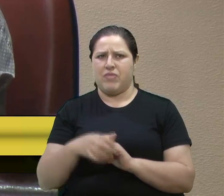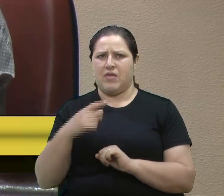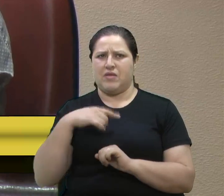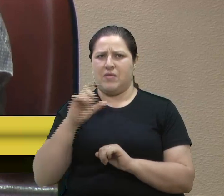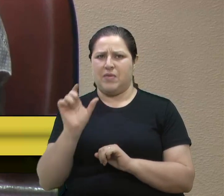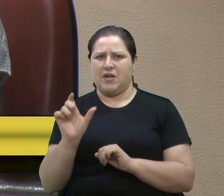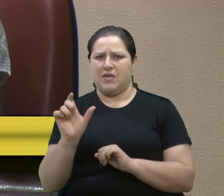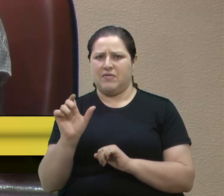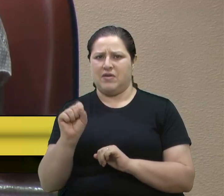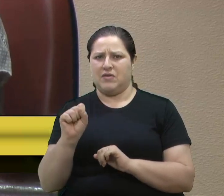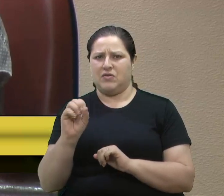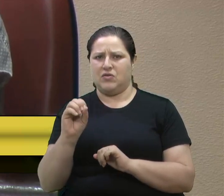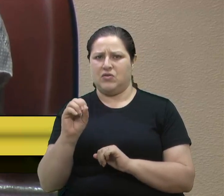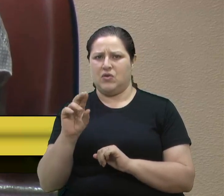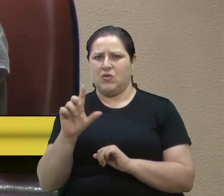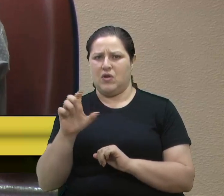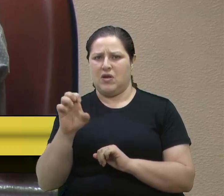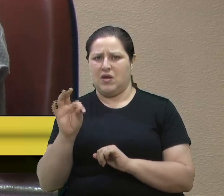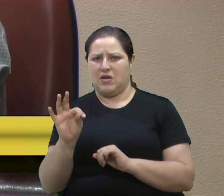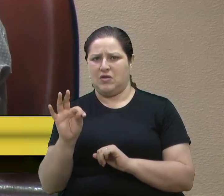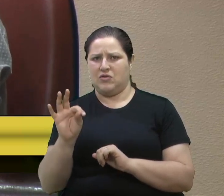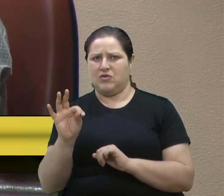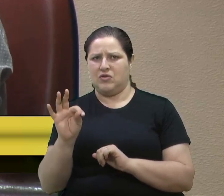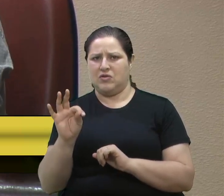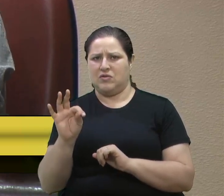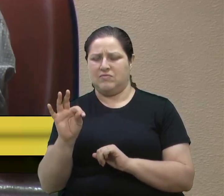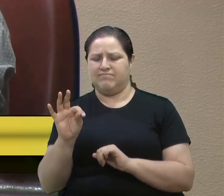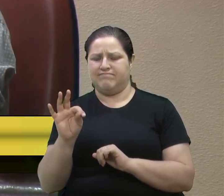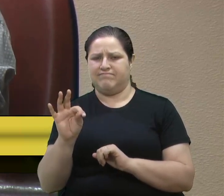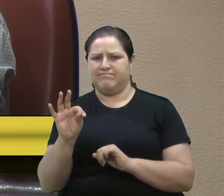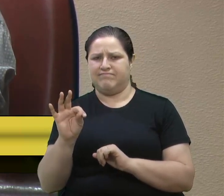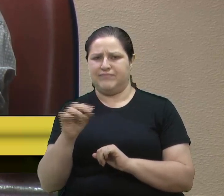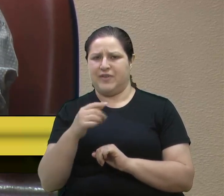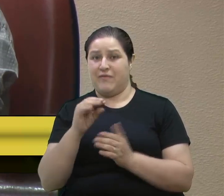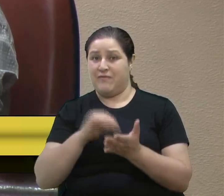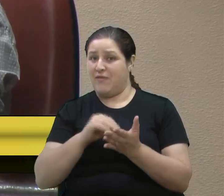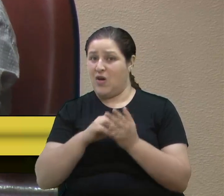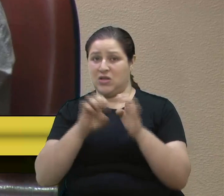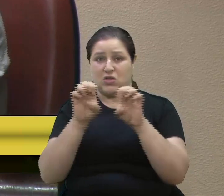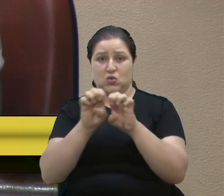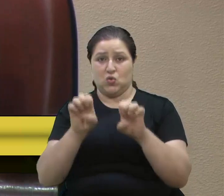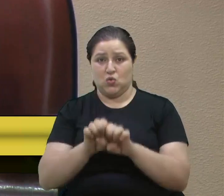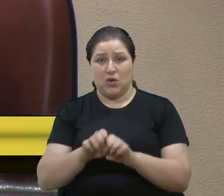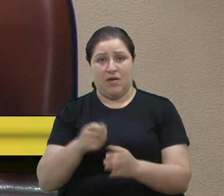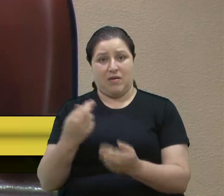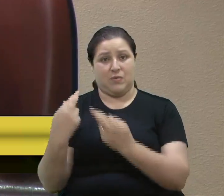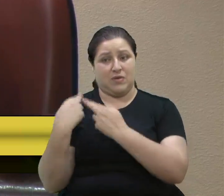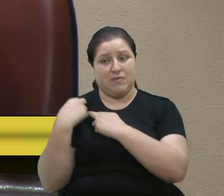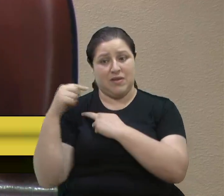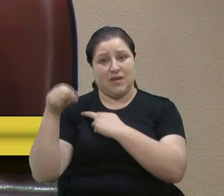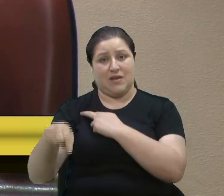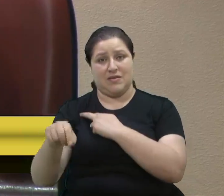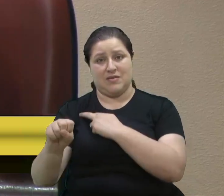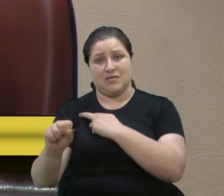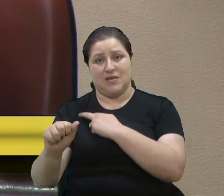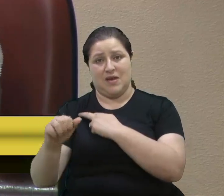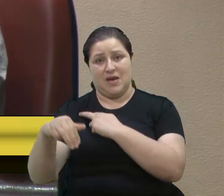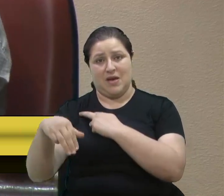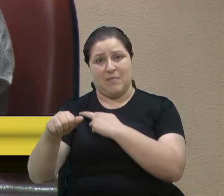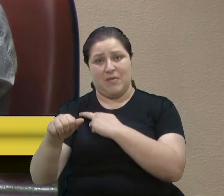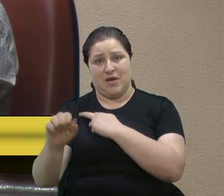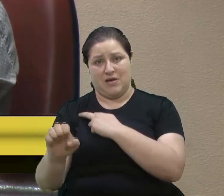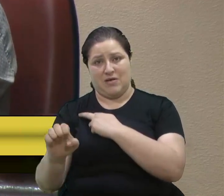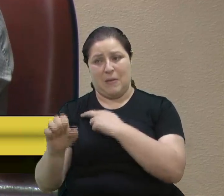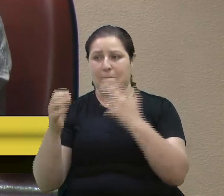mesmo, Solete, não tem estrutura, isso aqui era obrigação do SAMAI. Então, parabéns, parabéns. Até